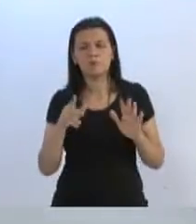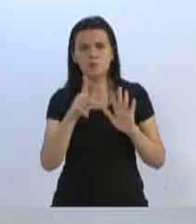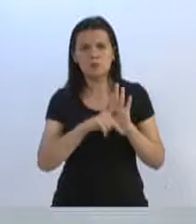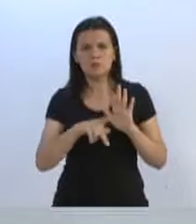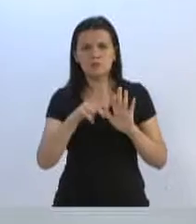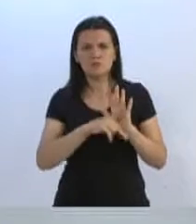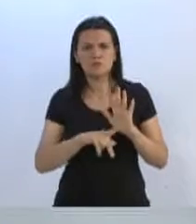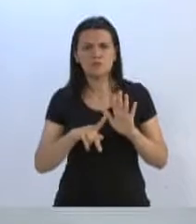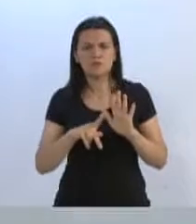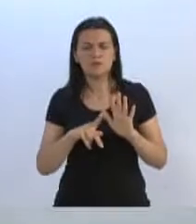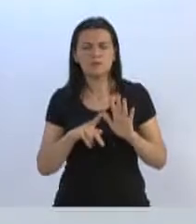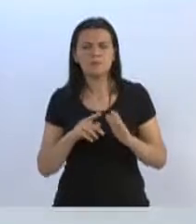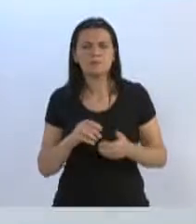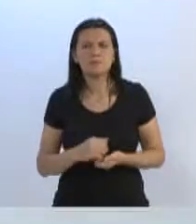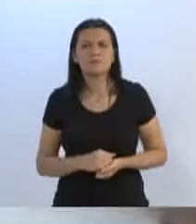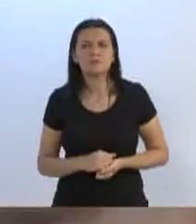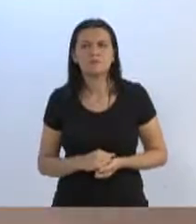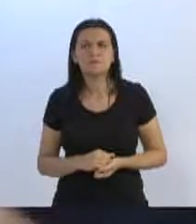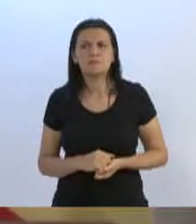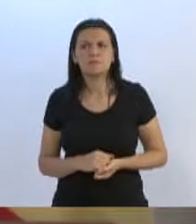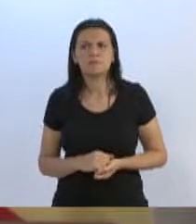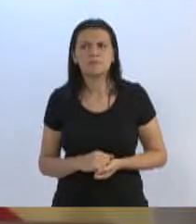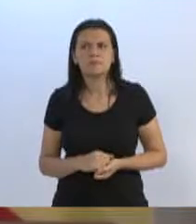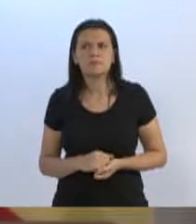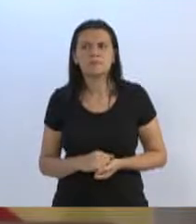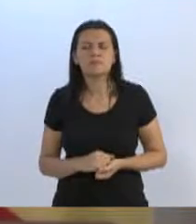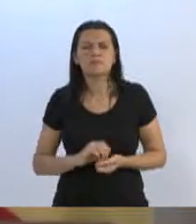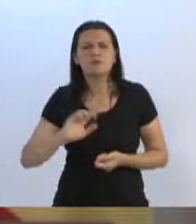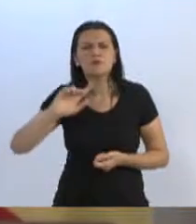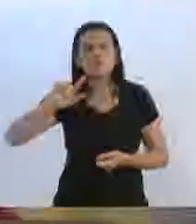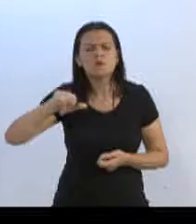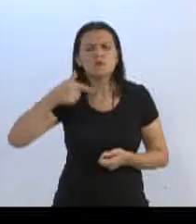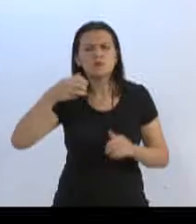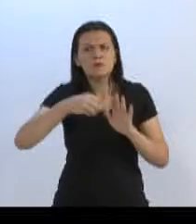da adoção de praças na cidade, e as outras 2